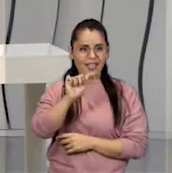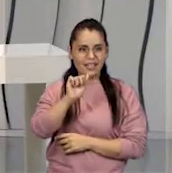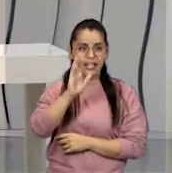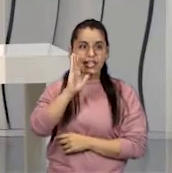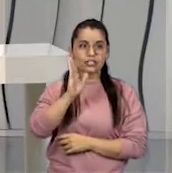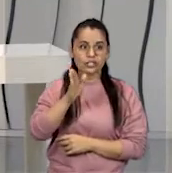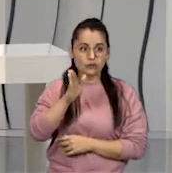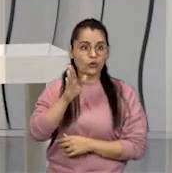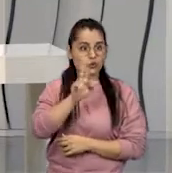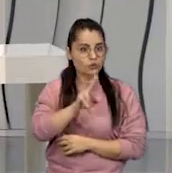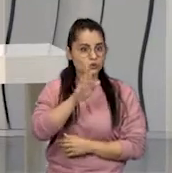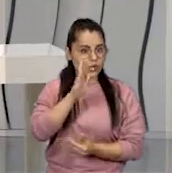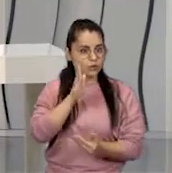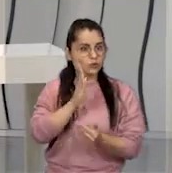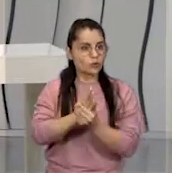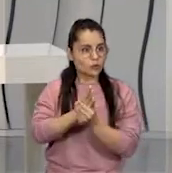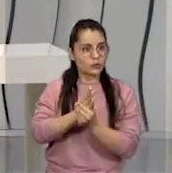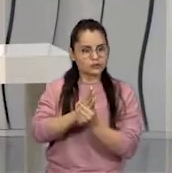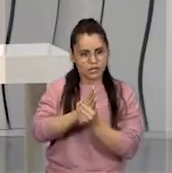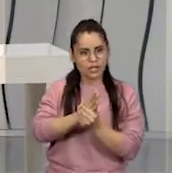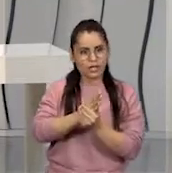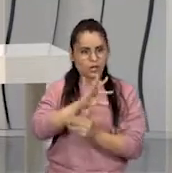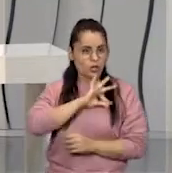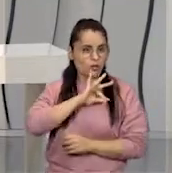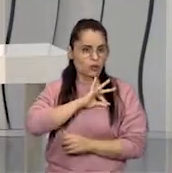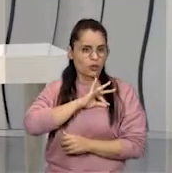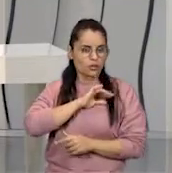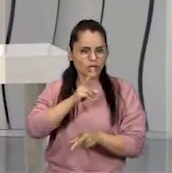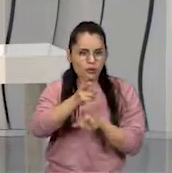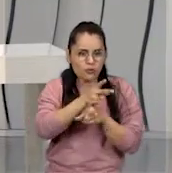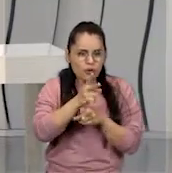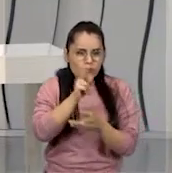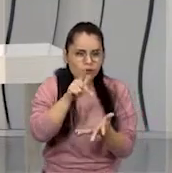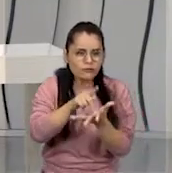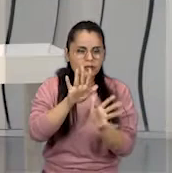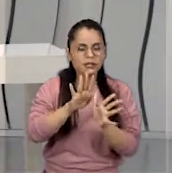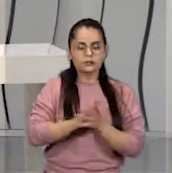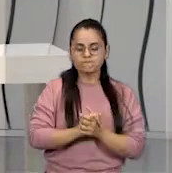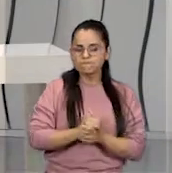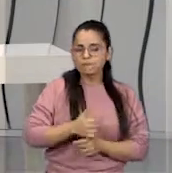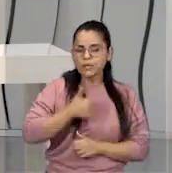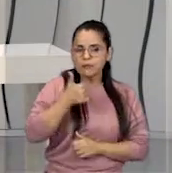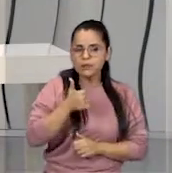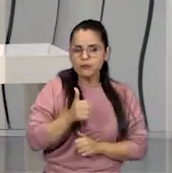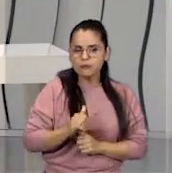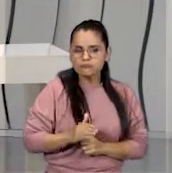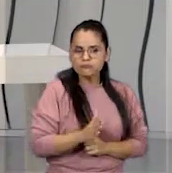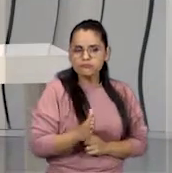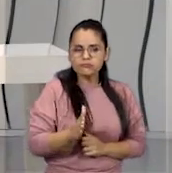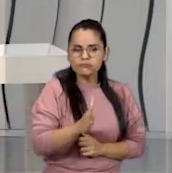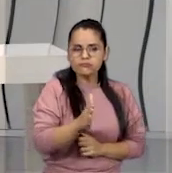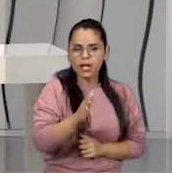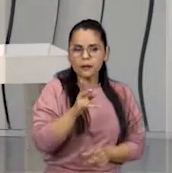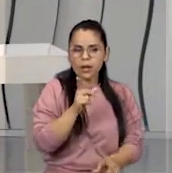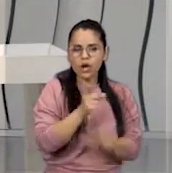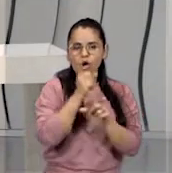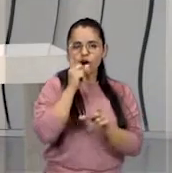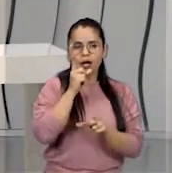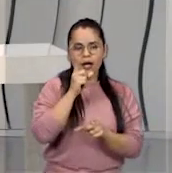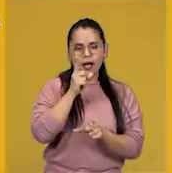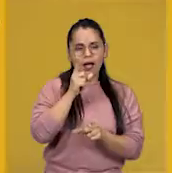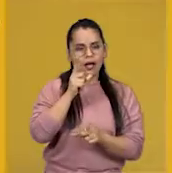Polícia Federal, que era a busca da verdade. O primeiro caminho para o encontro com a verdade é o reconhecimento da